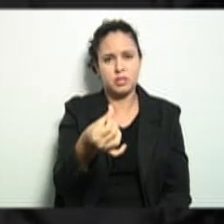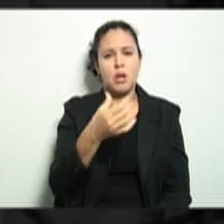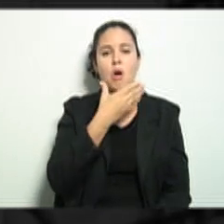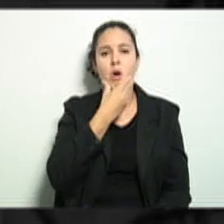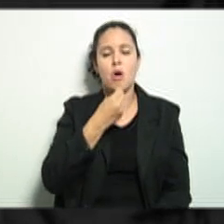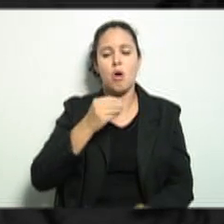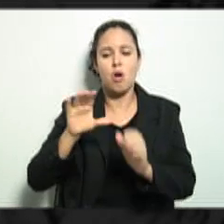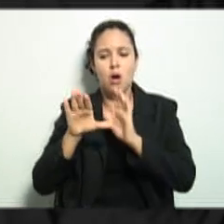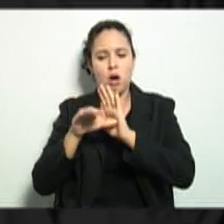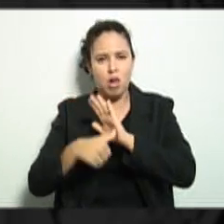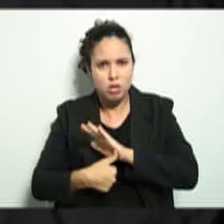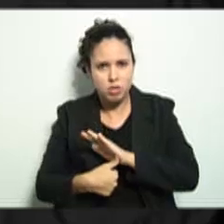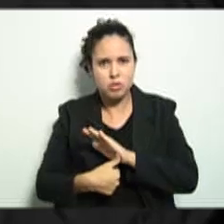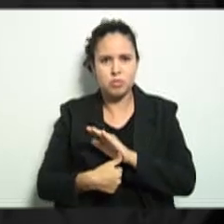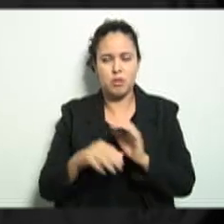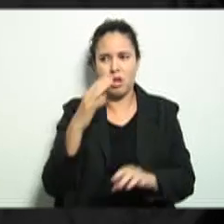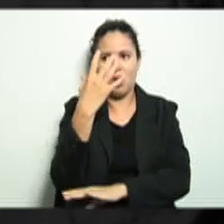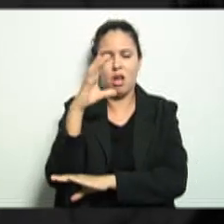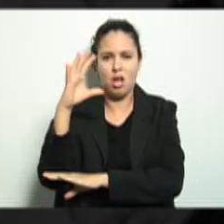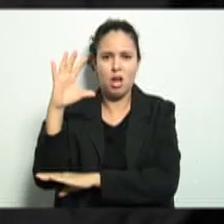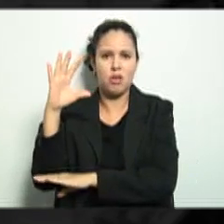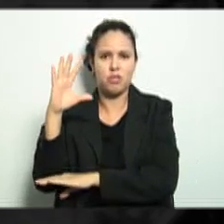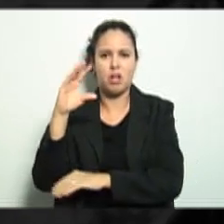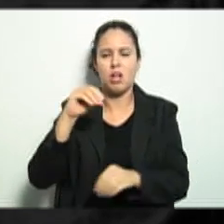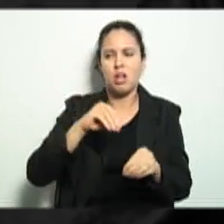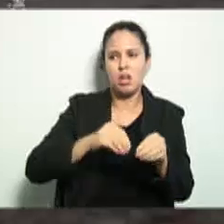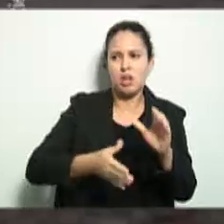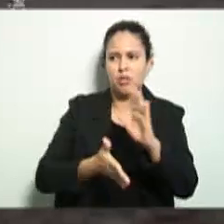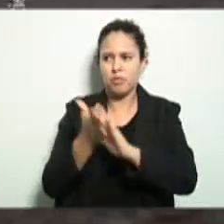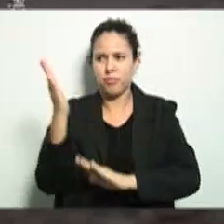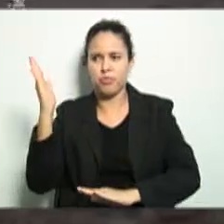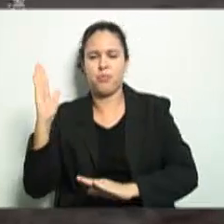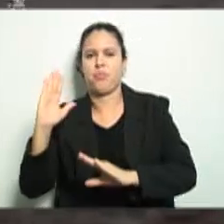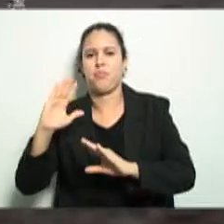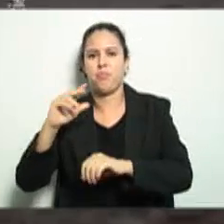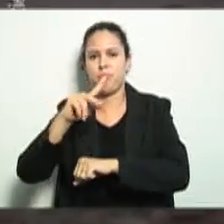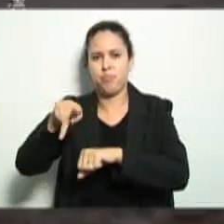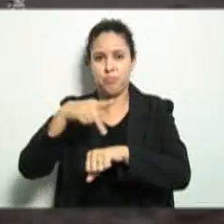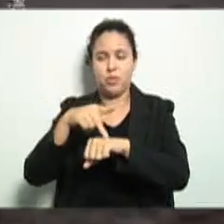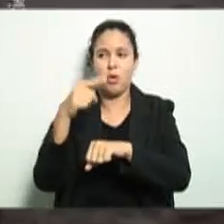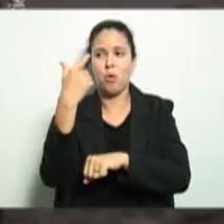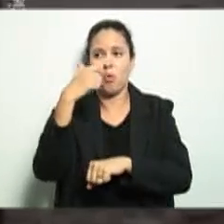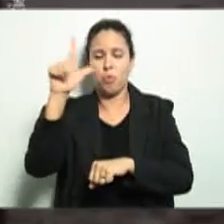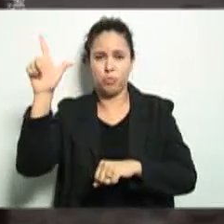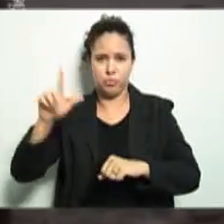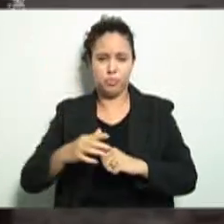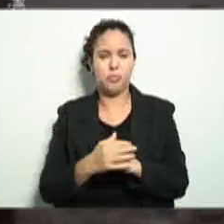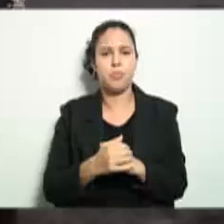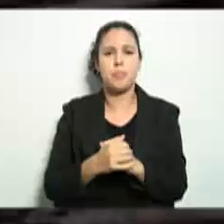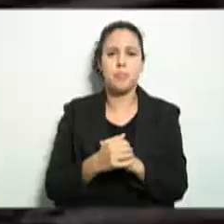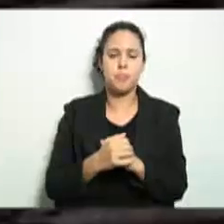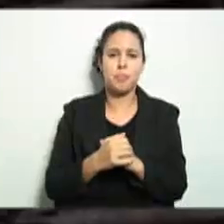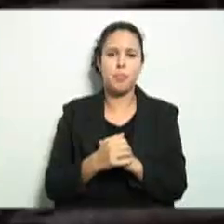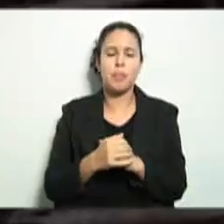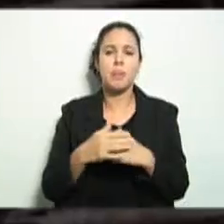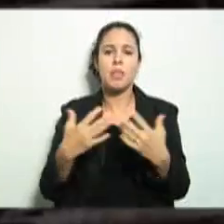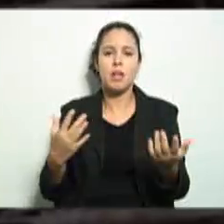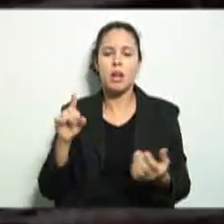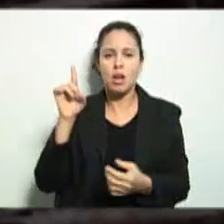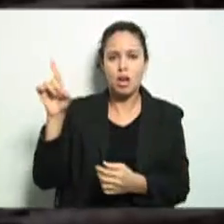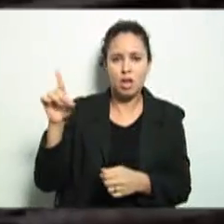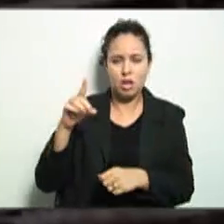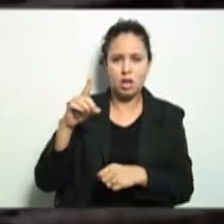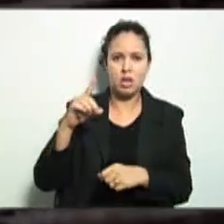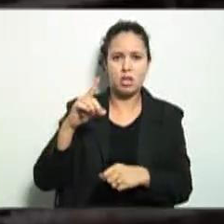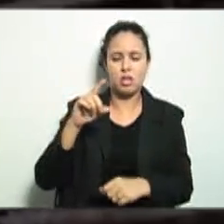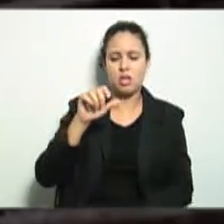Botanic, uma instituição britânica de estudos de botânica. Apenas 2.000 sementes germinaram no sudoeste asiático,